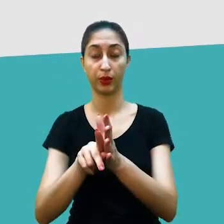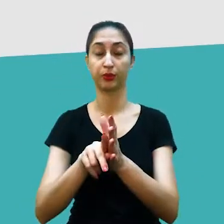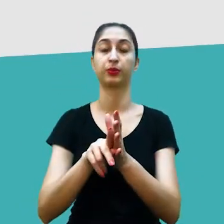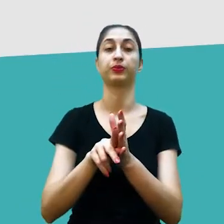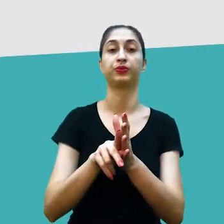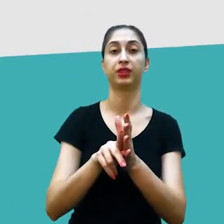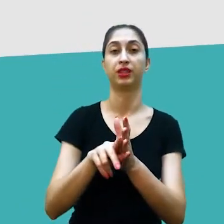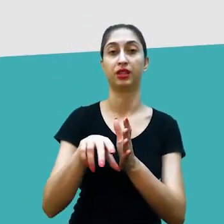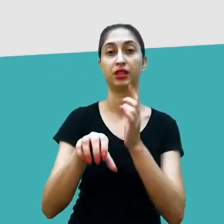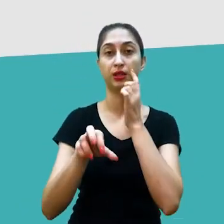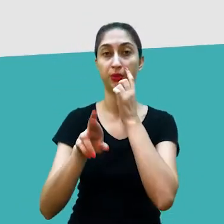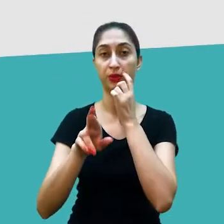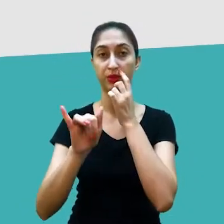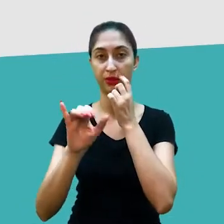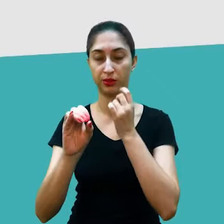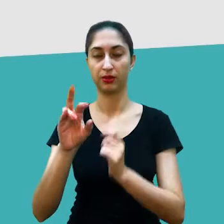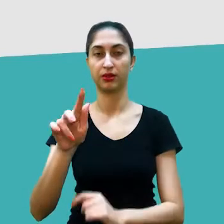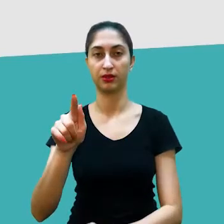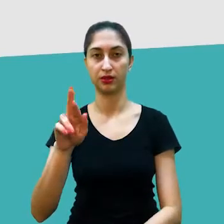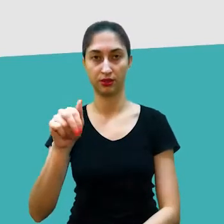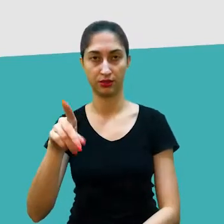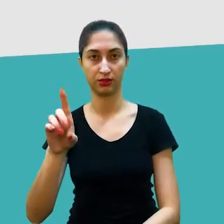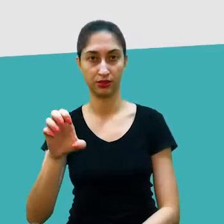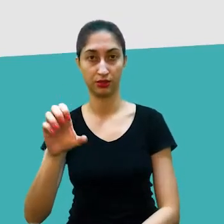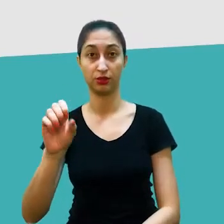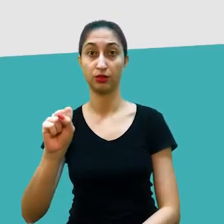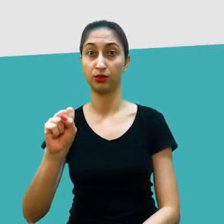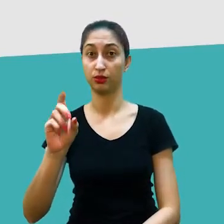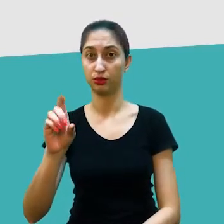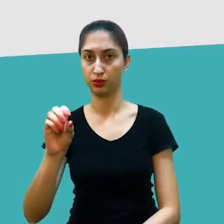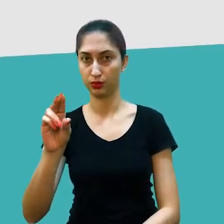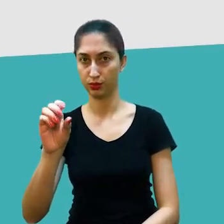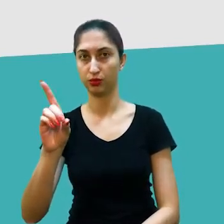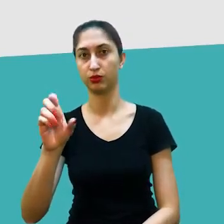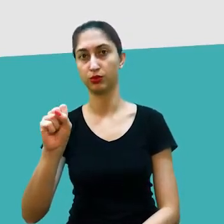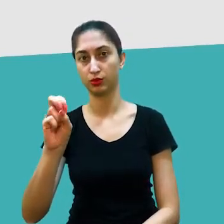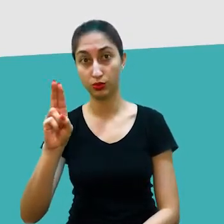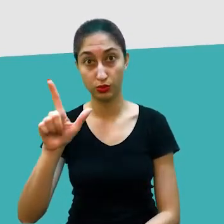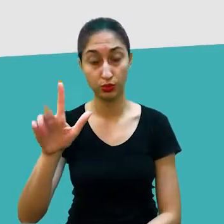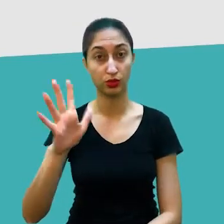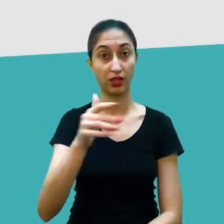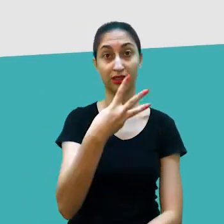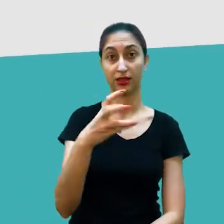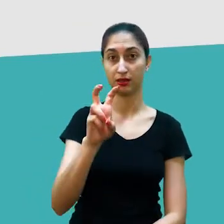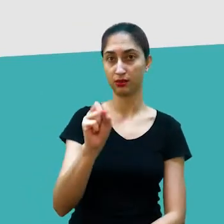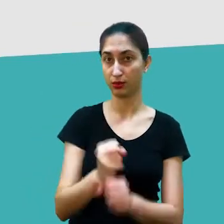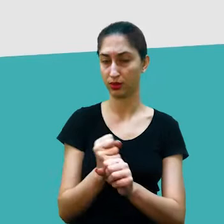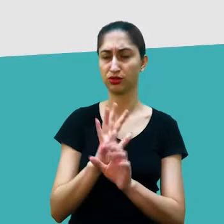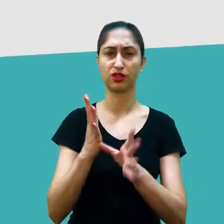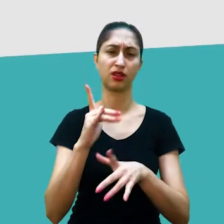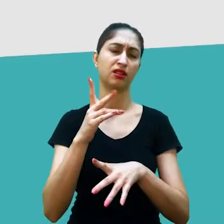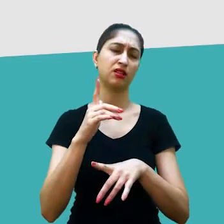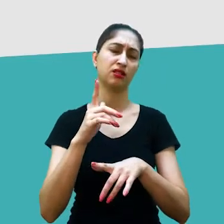materiais de moda de se posicionarem no mercado, e nesses 35 anos, muita coisa que aconteceu dentro dos